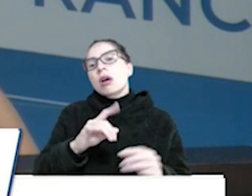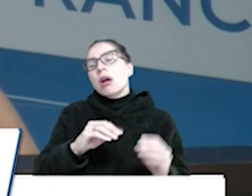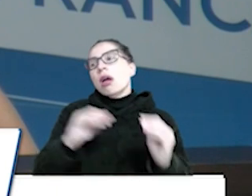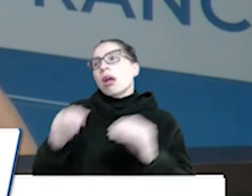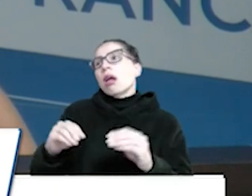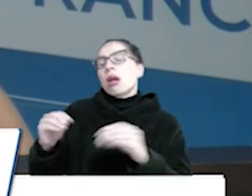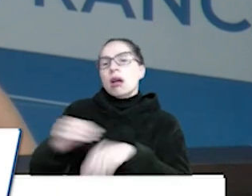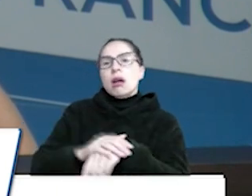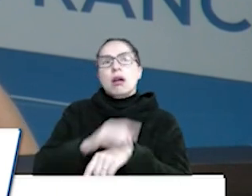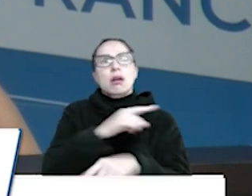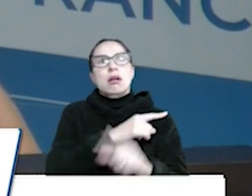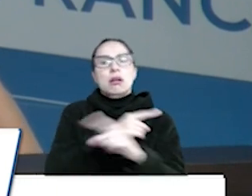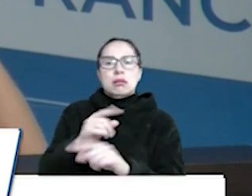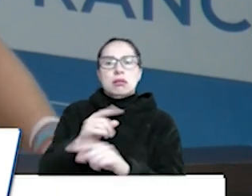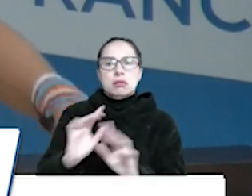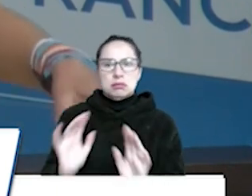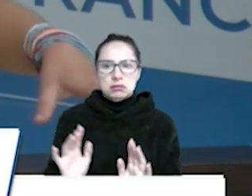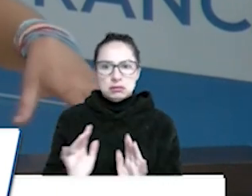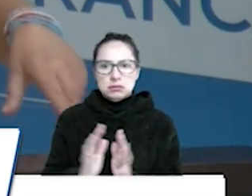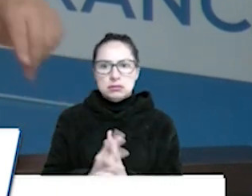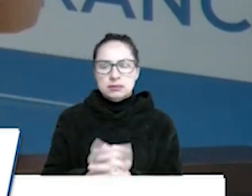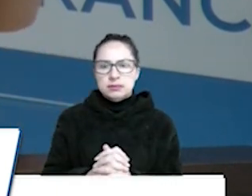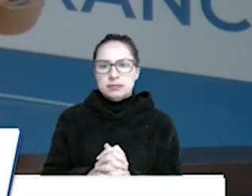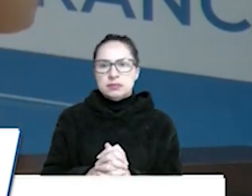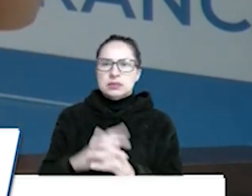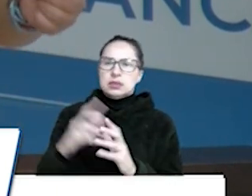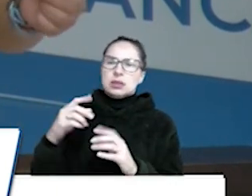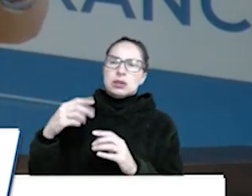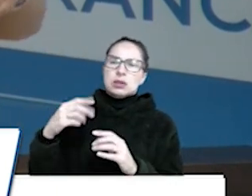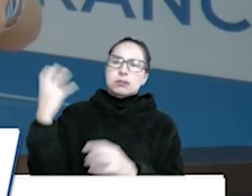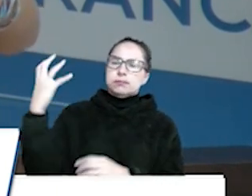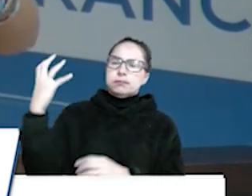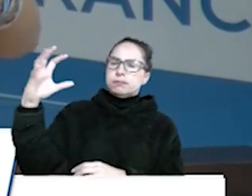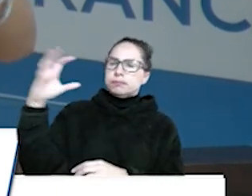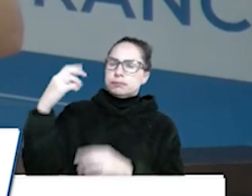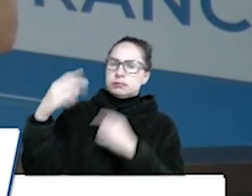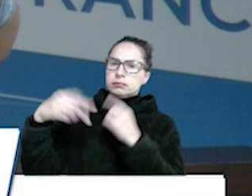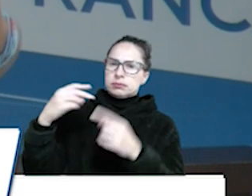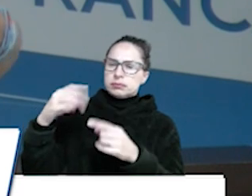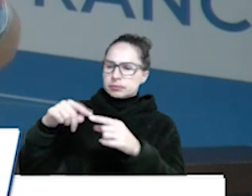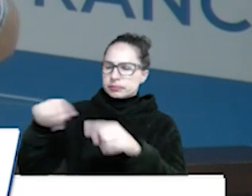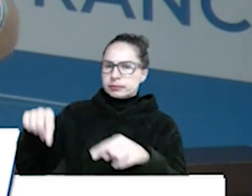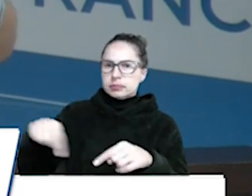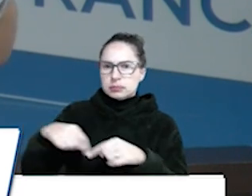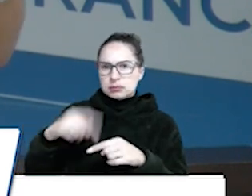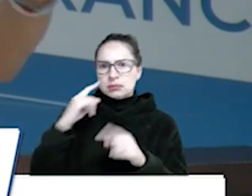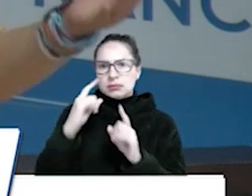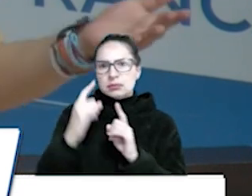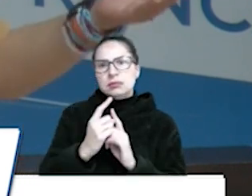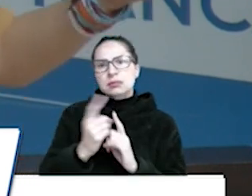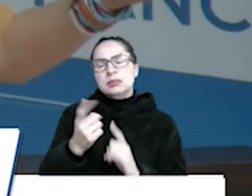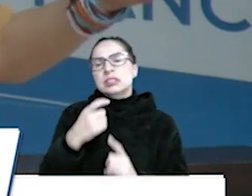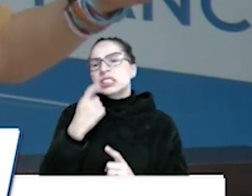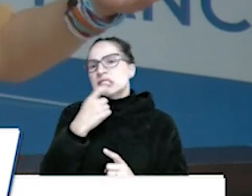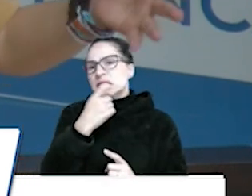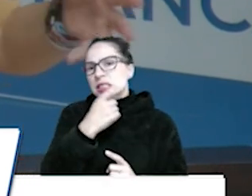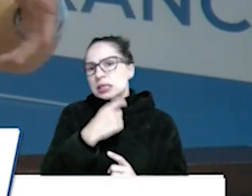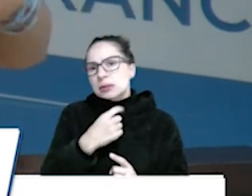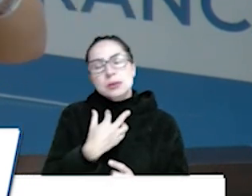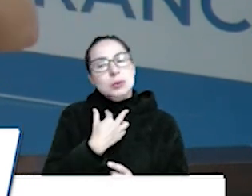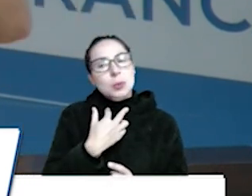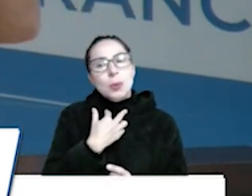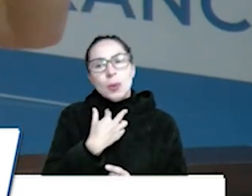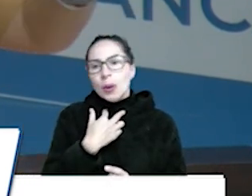volta. Né? Ventiladores dentro de salas de atendimento, até de dentista, o que não pode, porque a